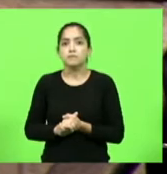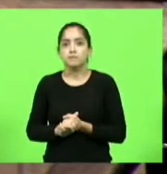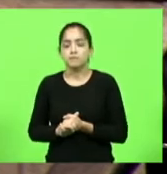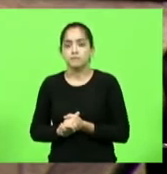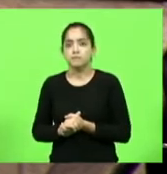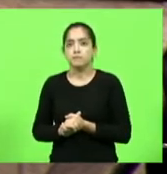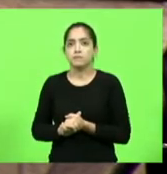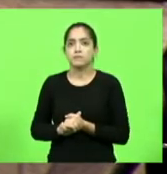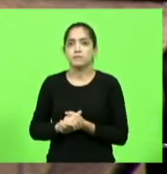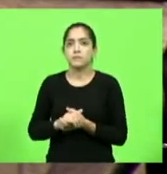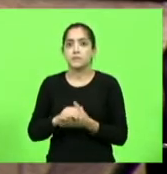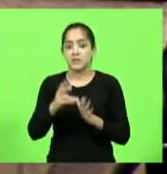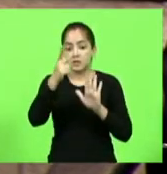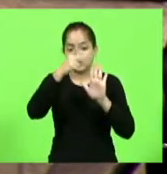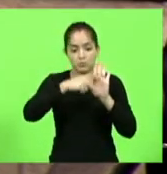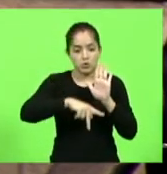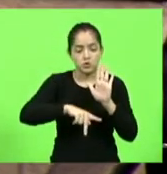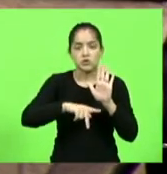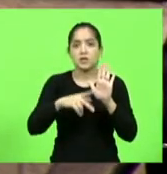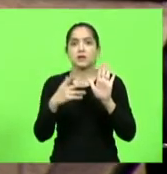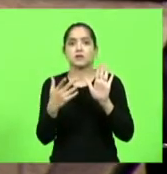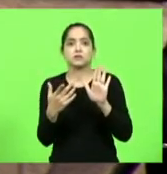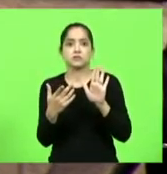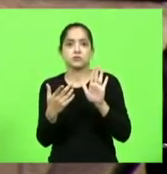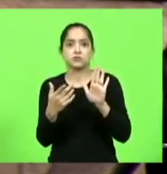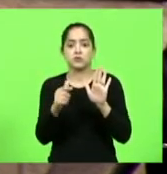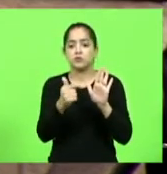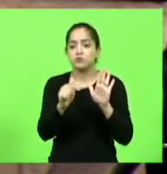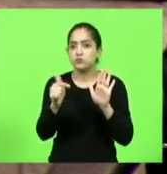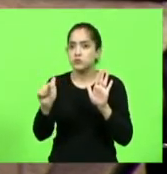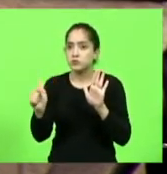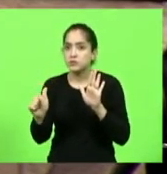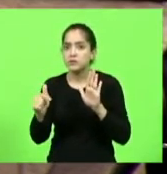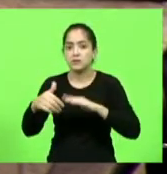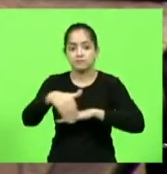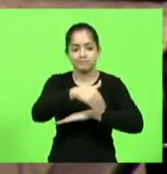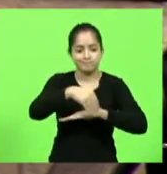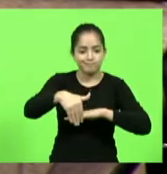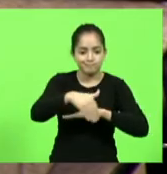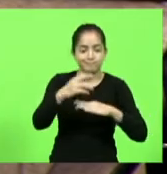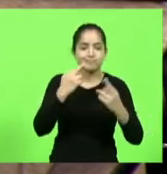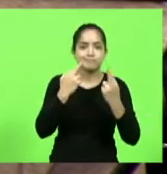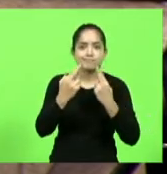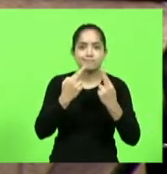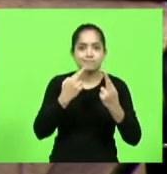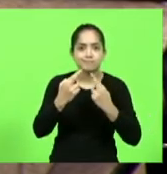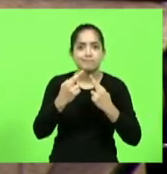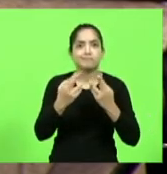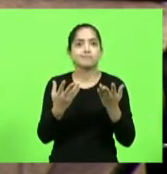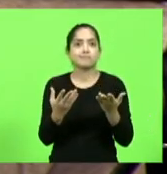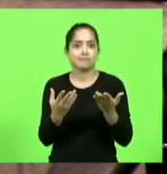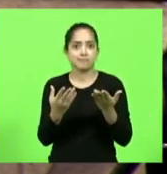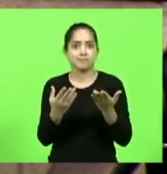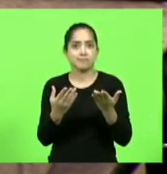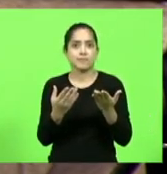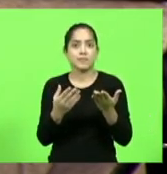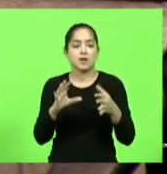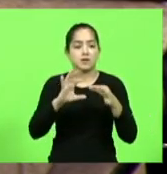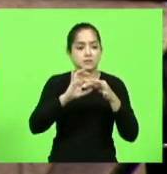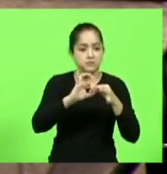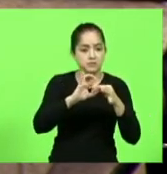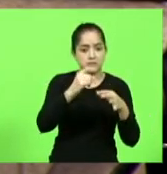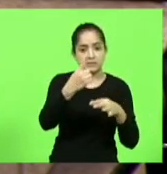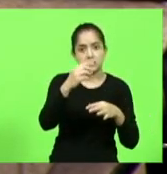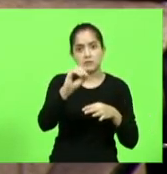Se não tinha projeto suficiente para fazer as nossas rodovias, que faltam ligar, a S-68,